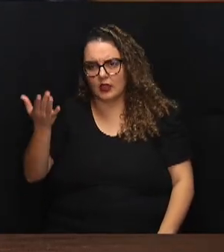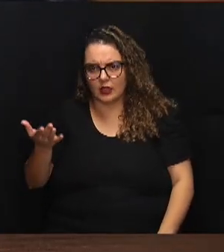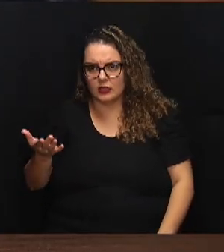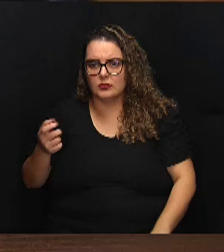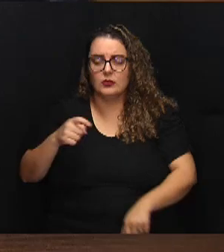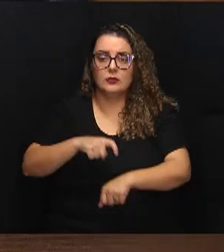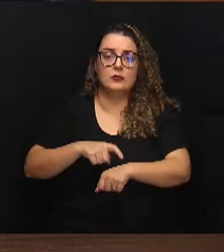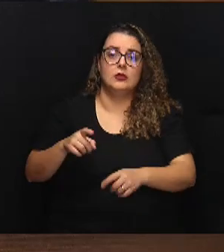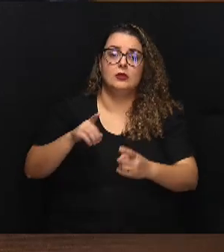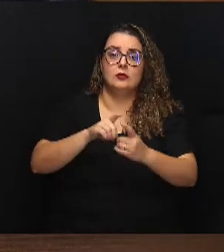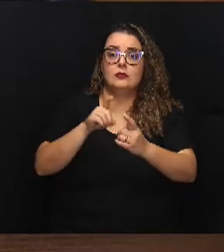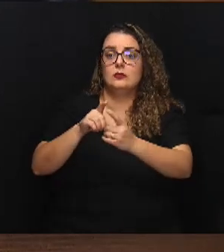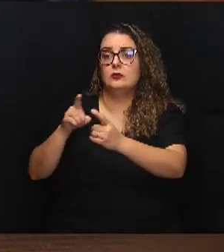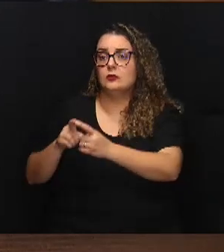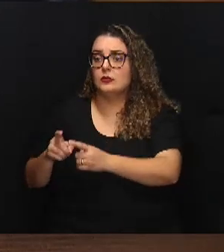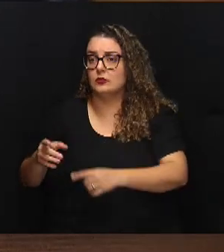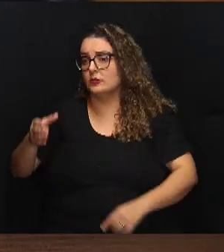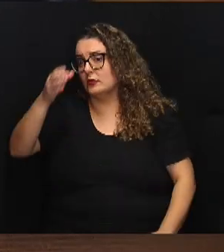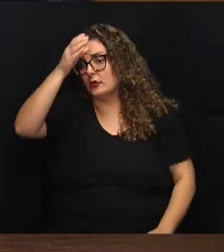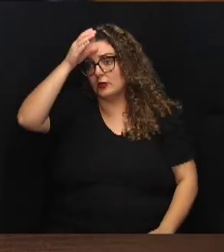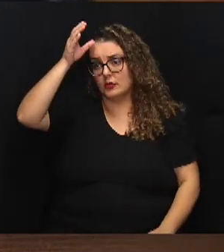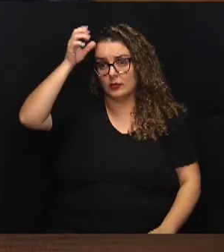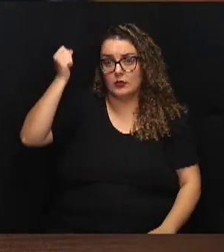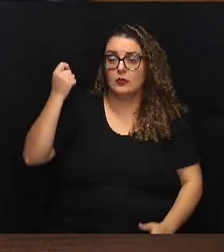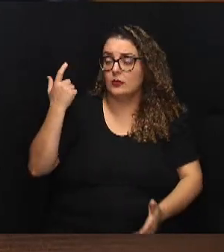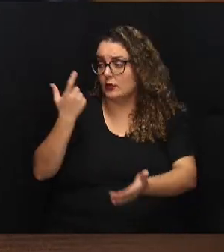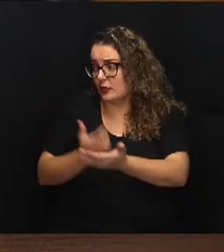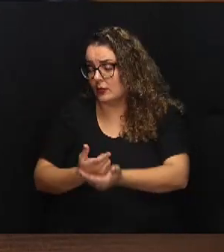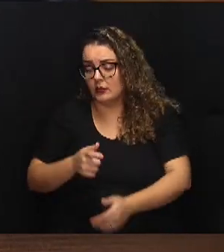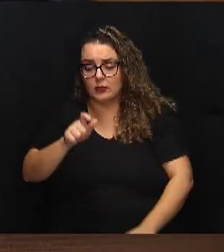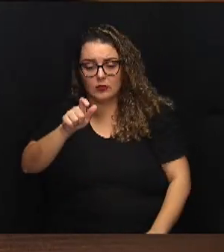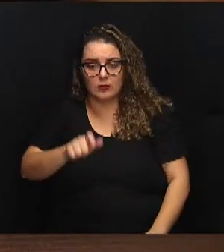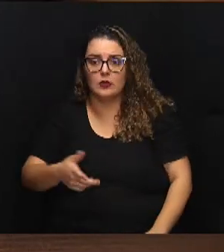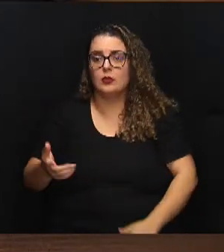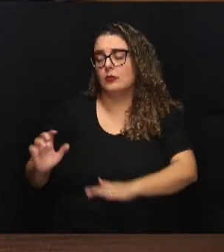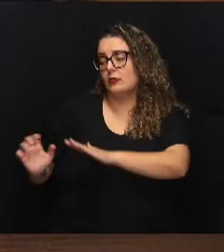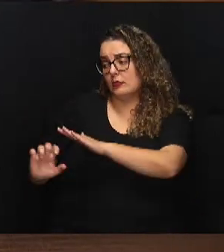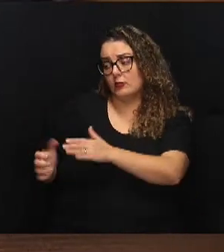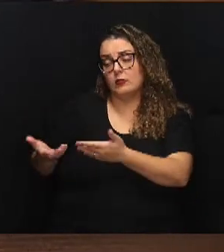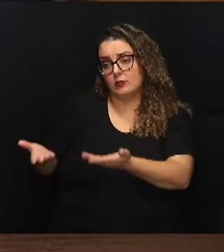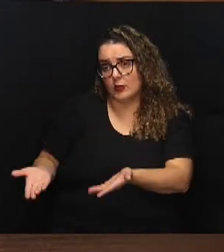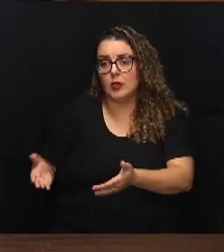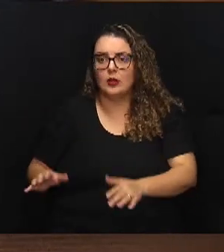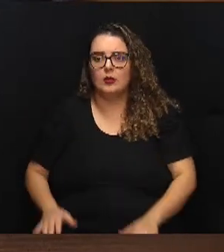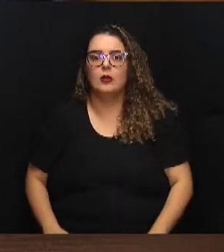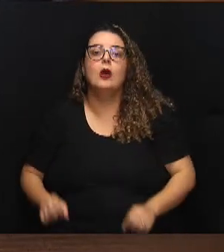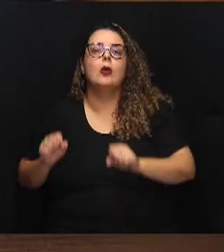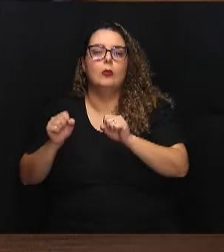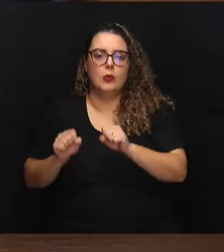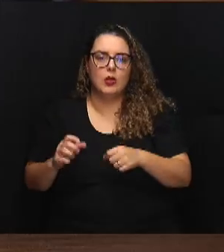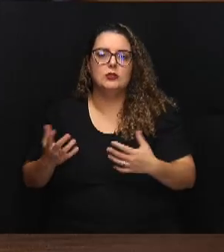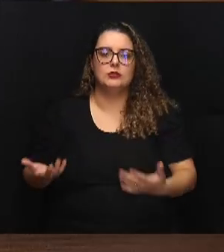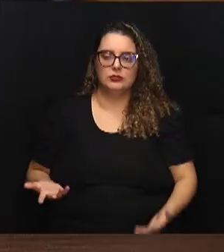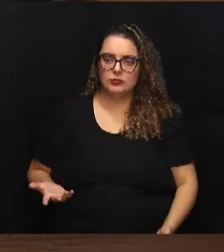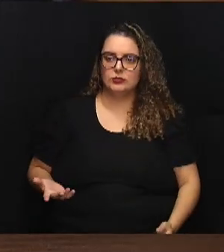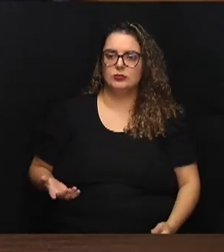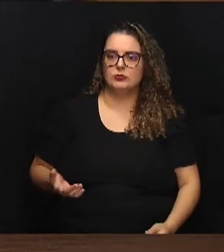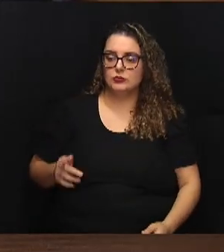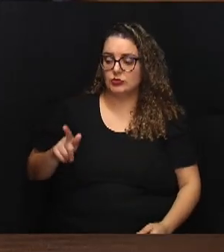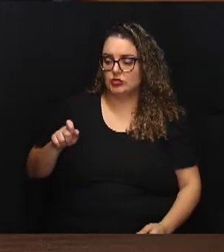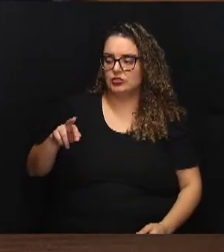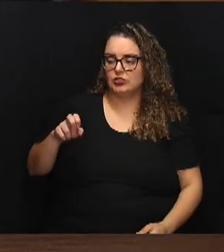estamos atendendo um consumidor, ou uma pessoa física ou uma pessoa jurídica, poderemos já gerar